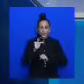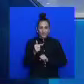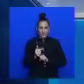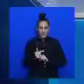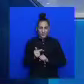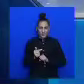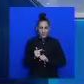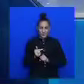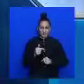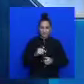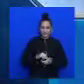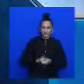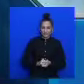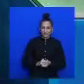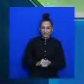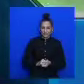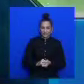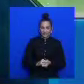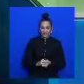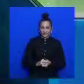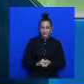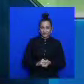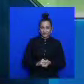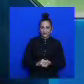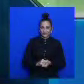Super 7.